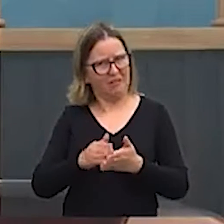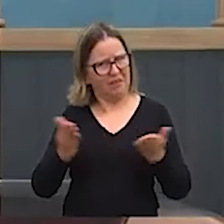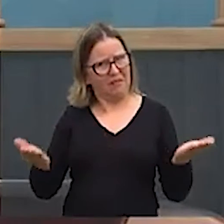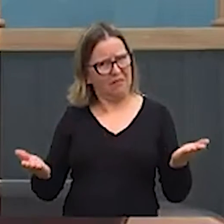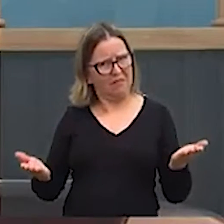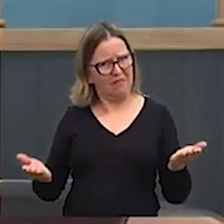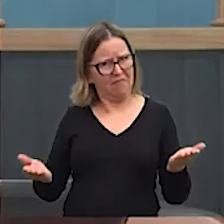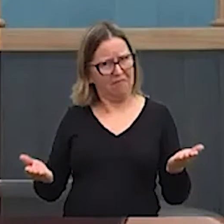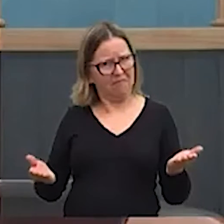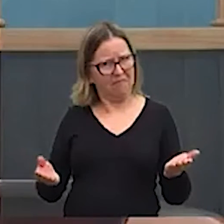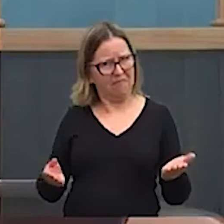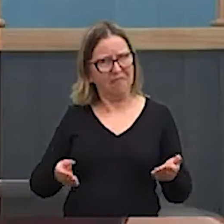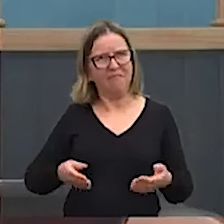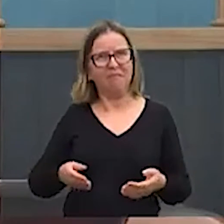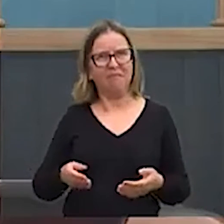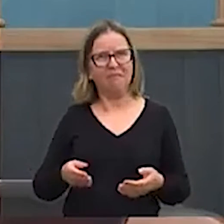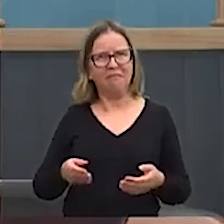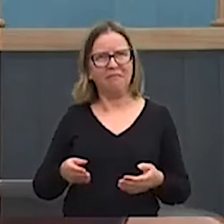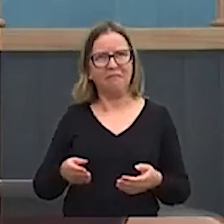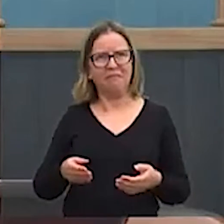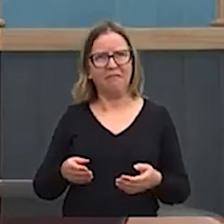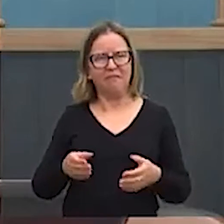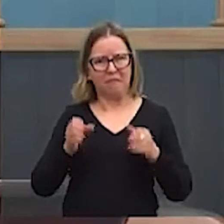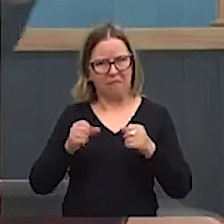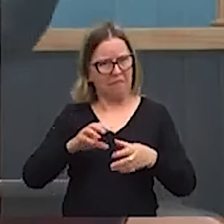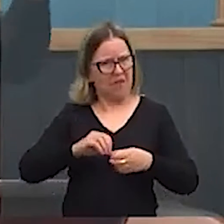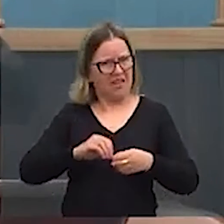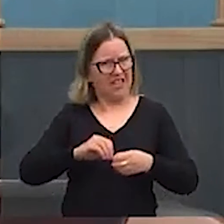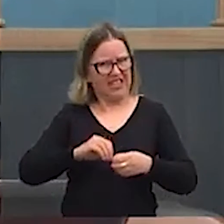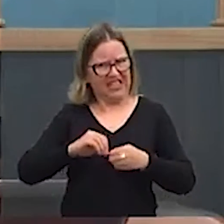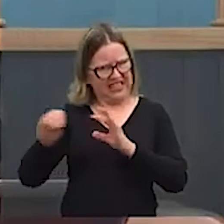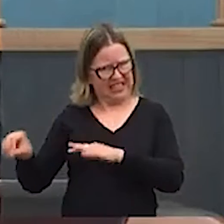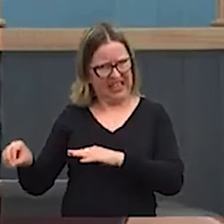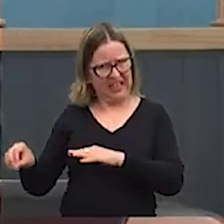Tira esse versículo da Bíblia e você pode fazer o que você quiser.